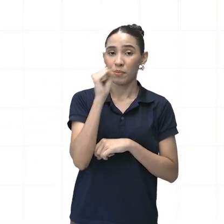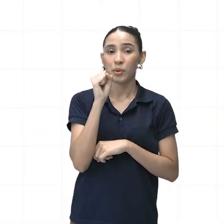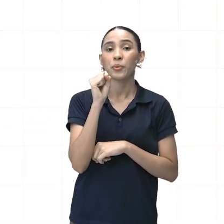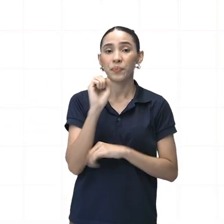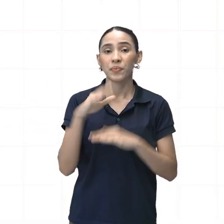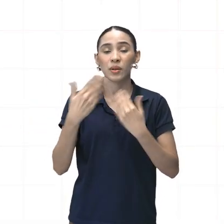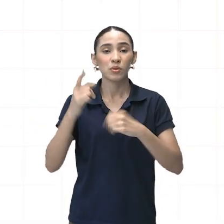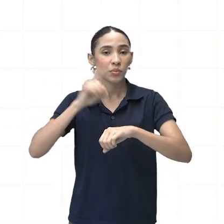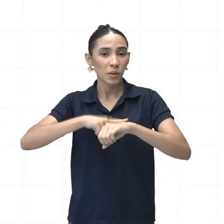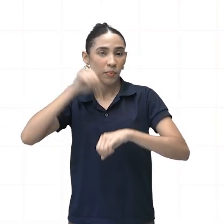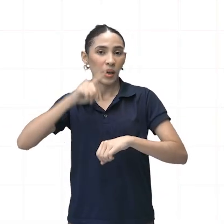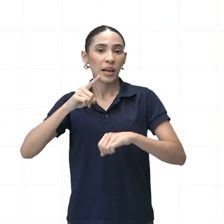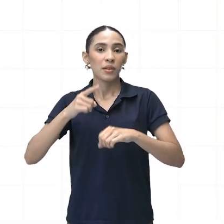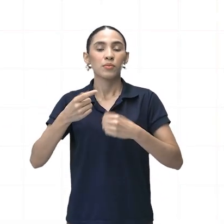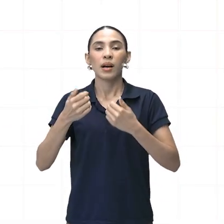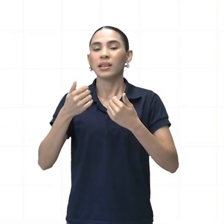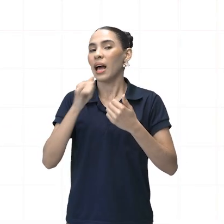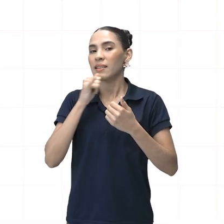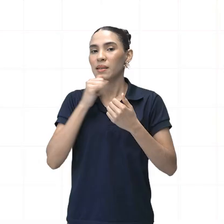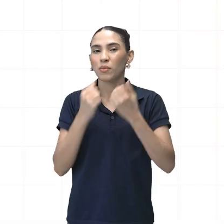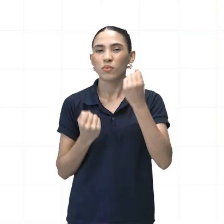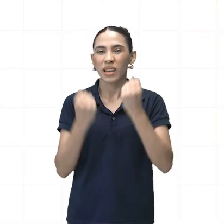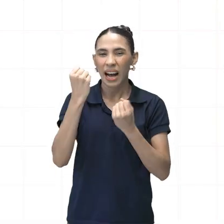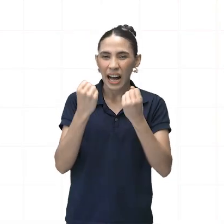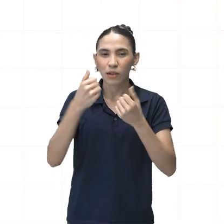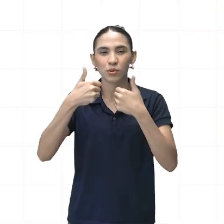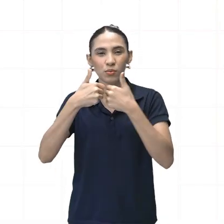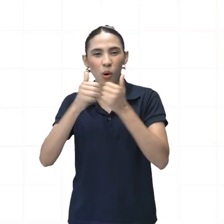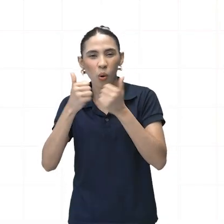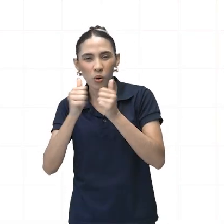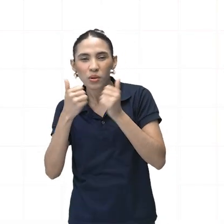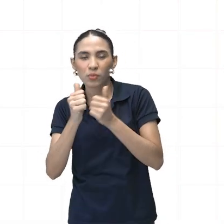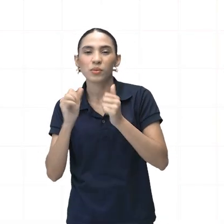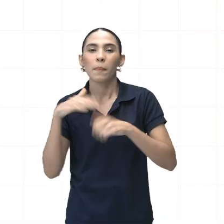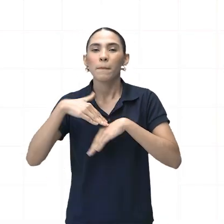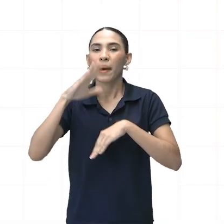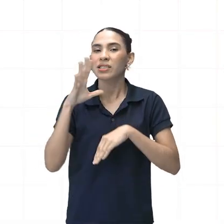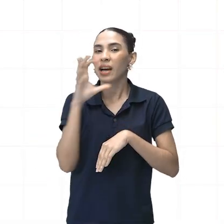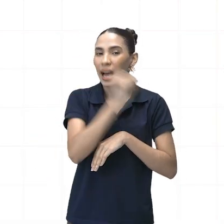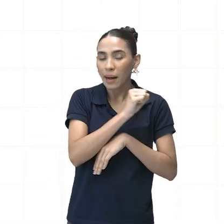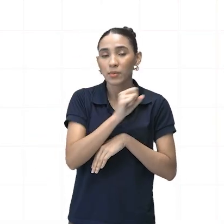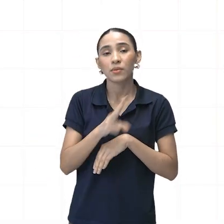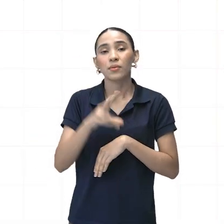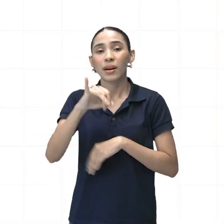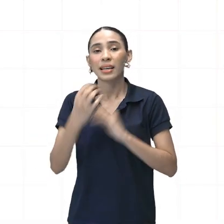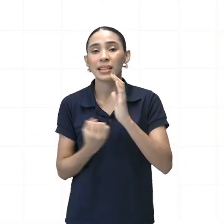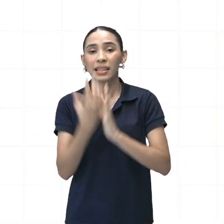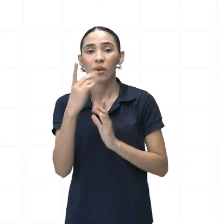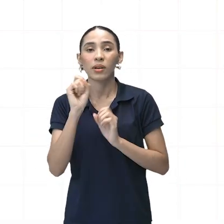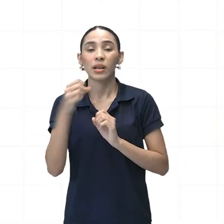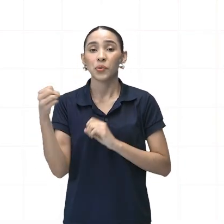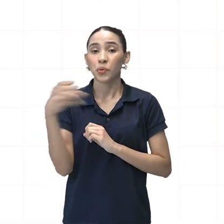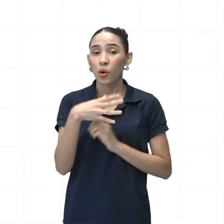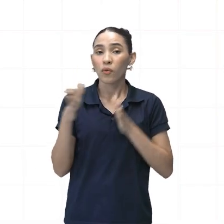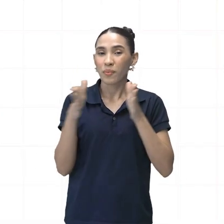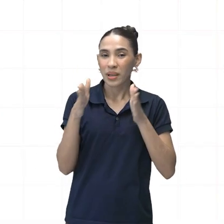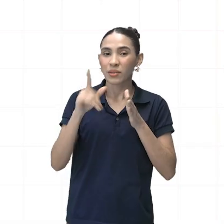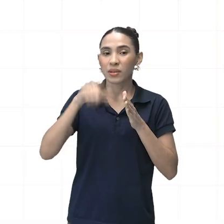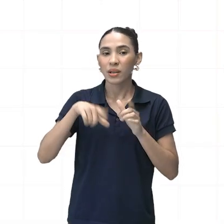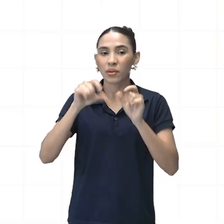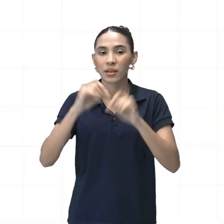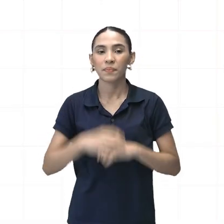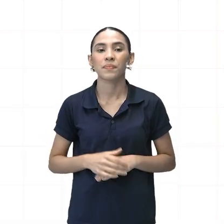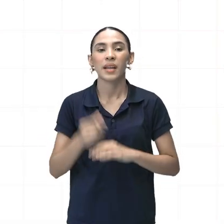os primeiros meios de transporte mais rápidos. Então, vai surgir uma nova fase, que vai ser